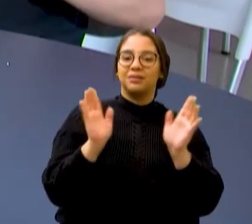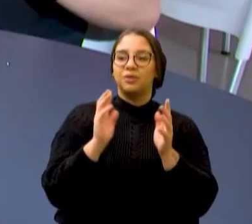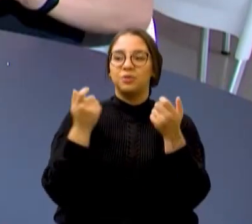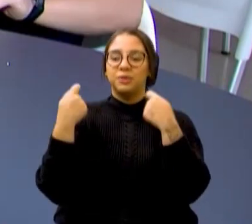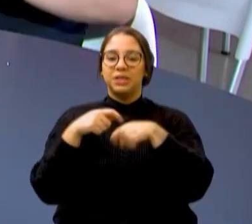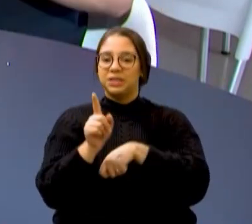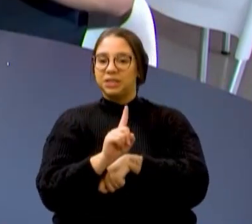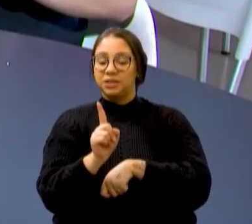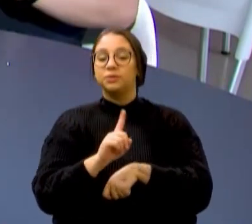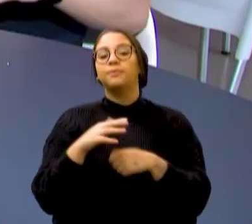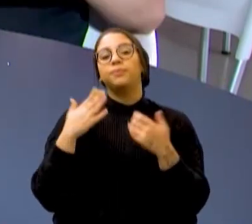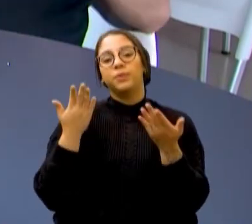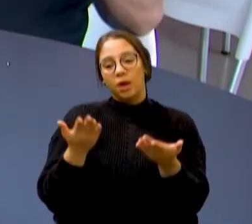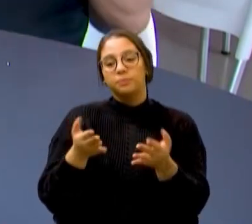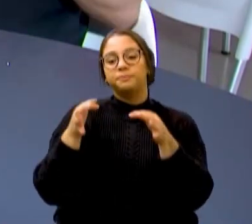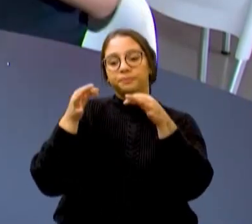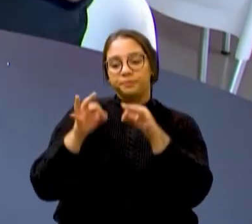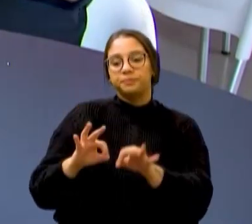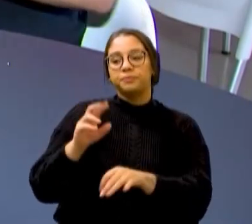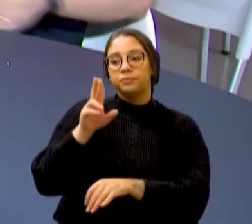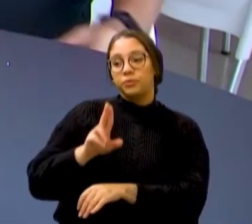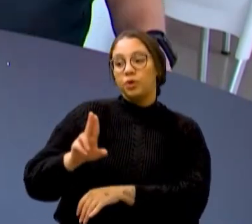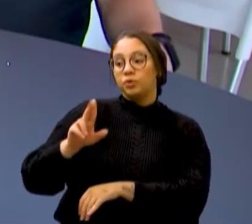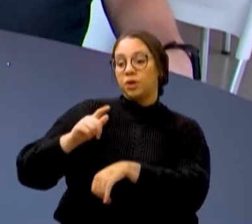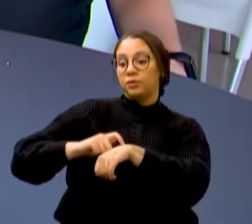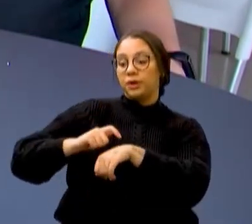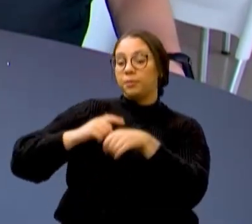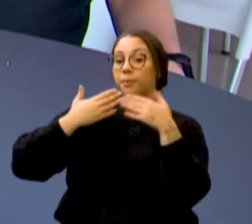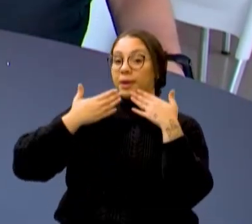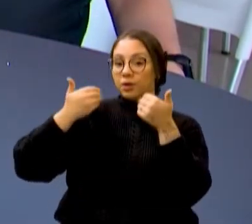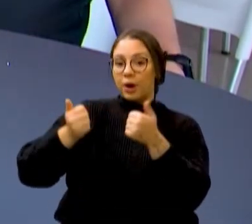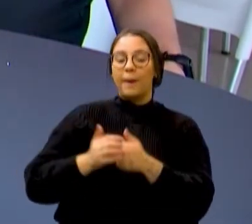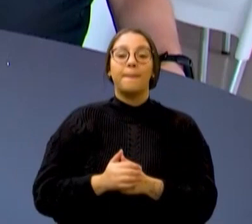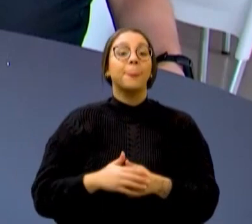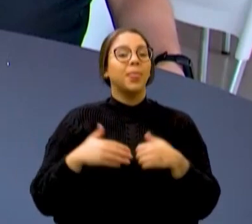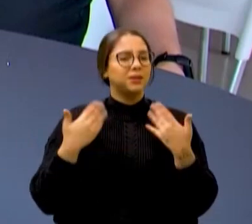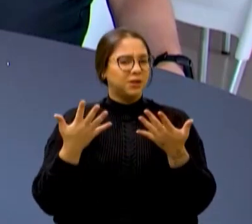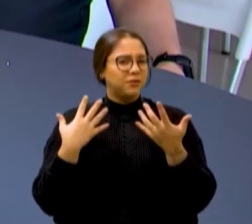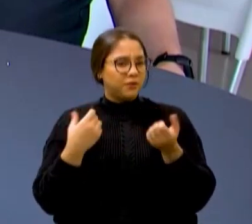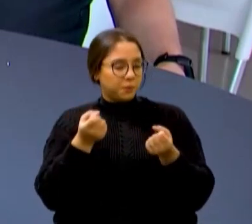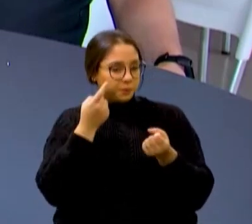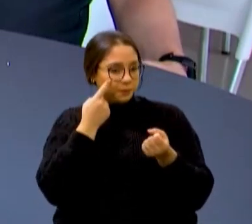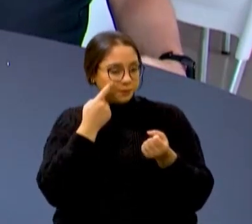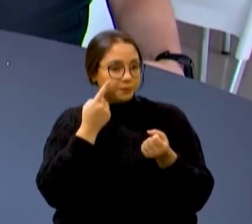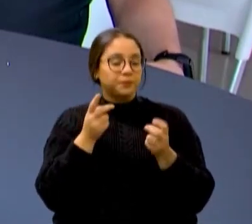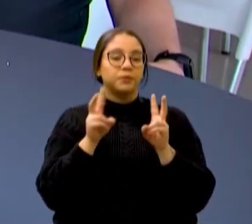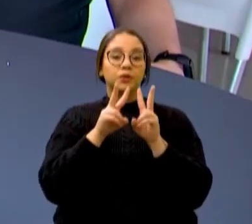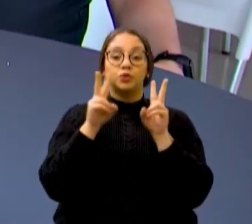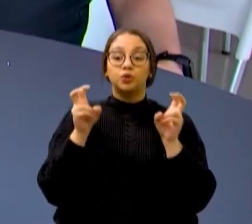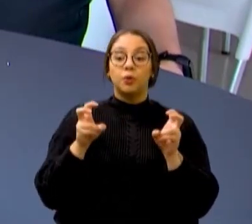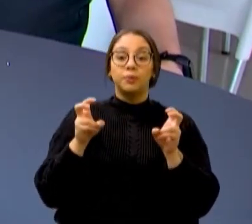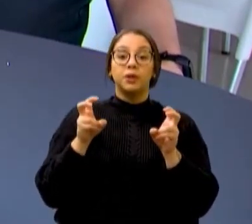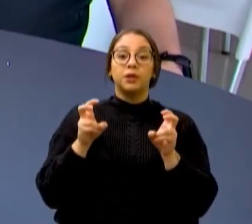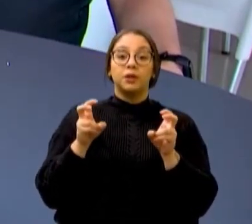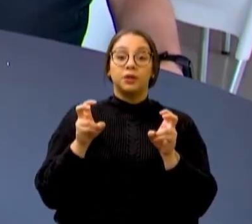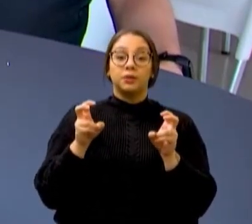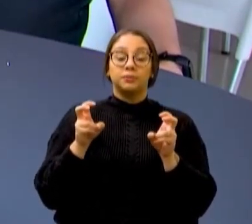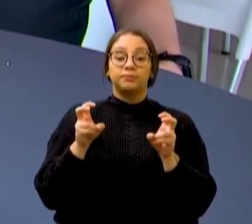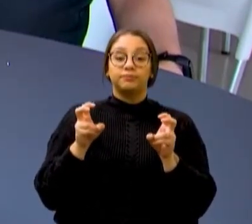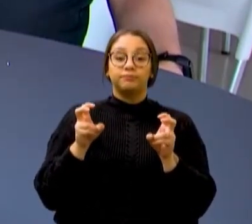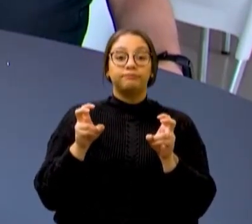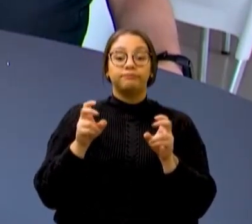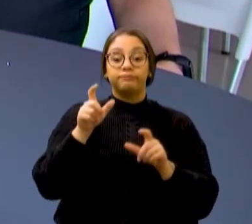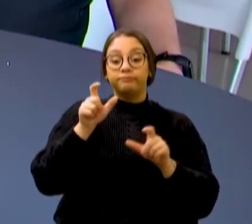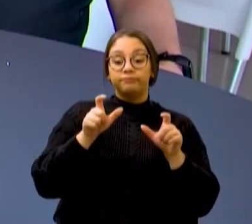não é mais o que eu preciso. Então ele certamente vai saber usar melhor o tempo dele. Isso. Bom, mas vamos lá, em termos